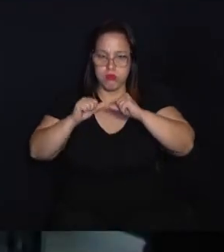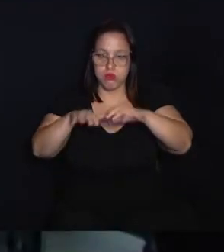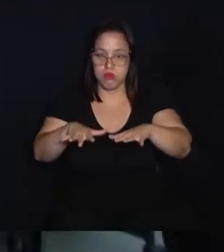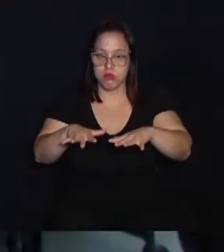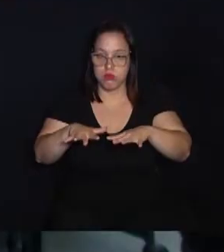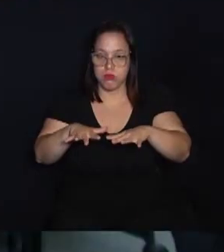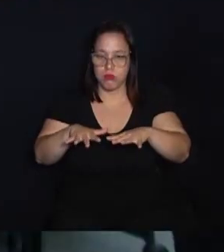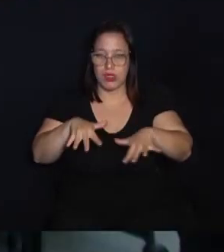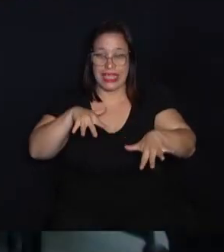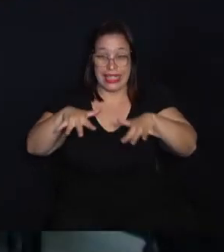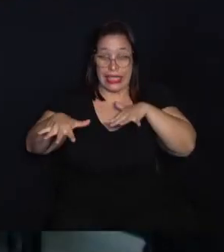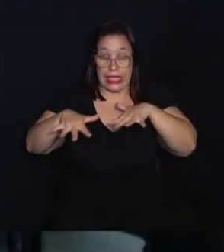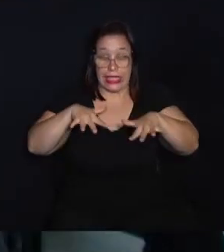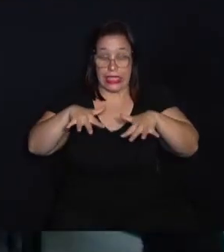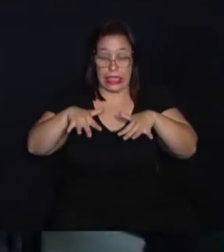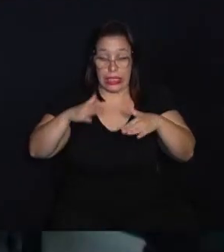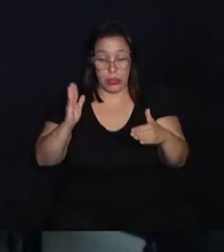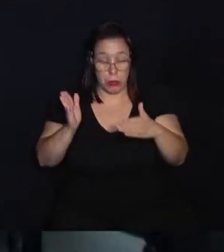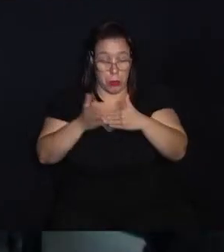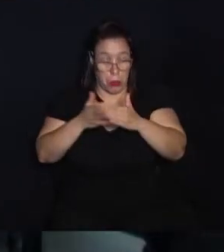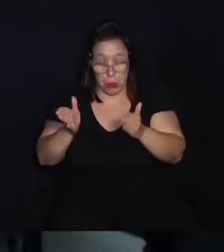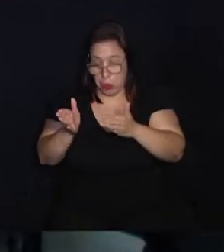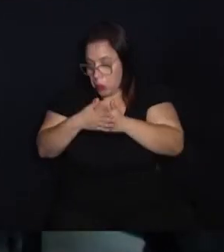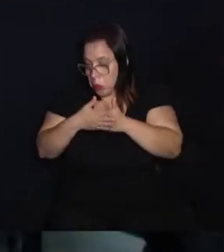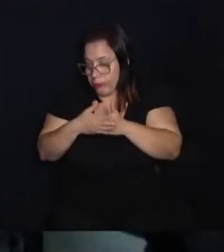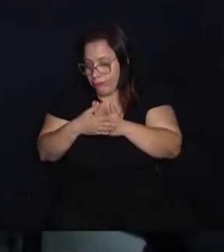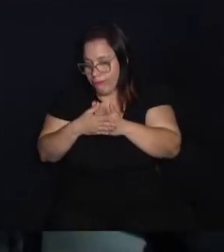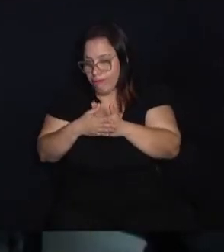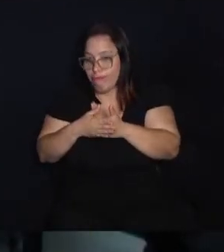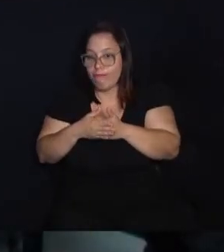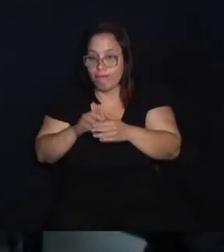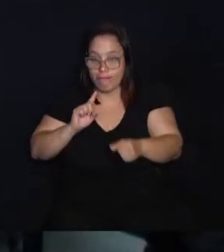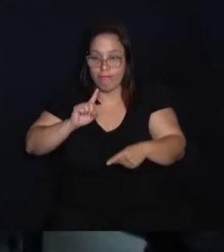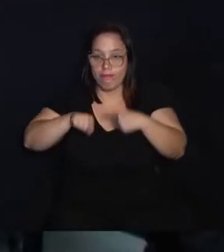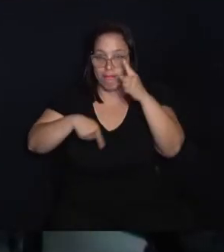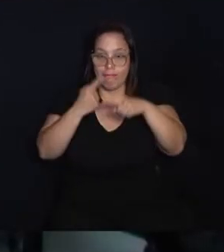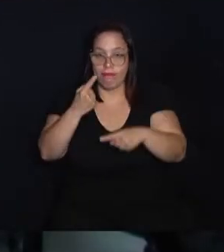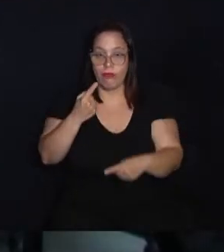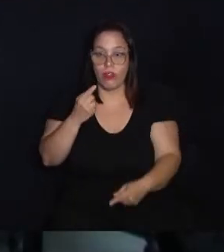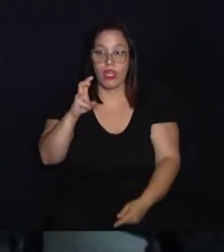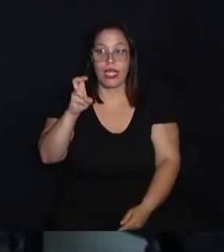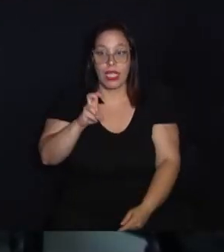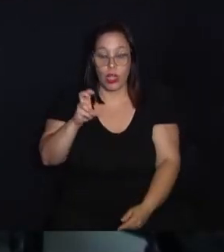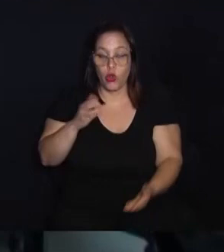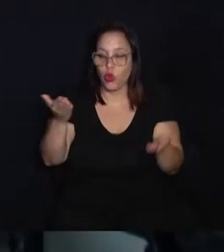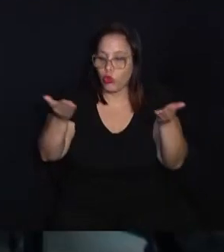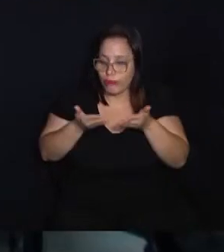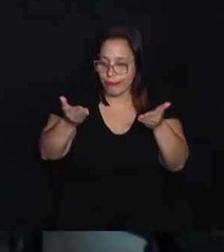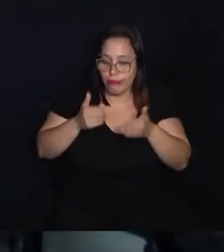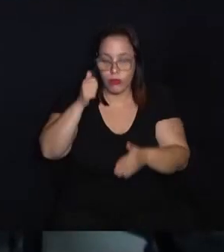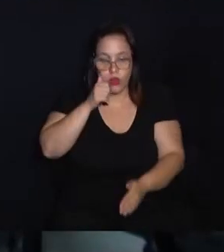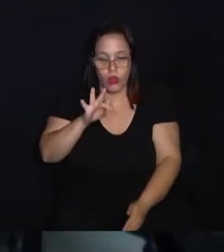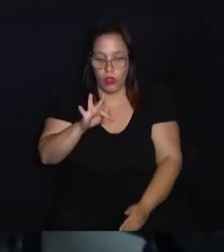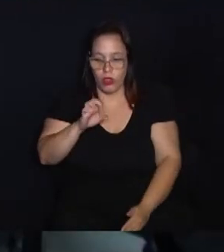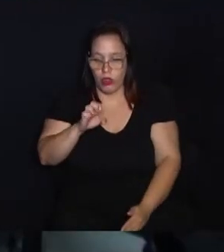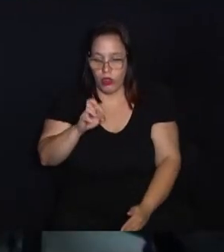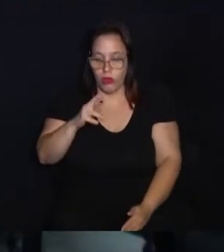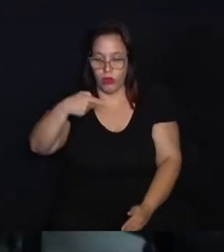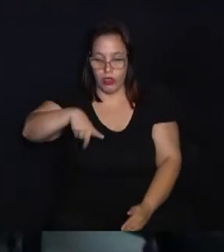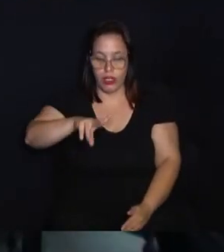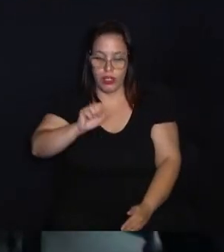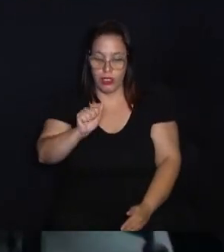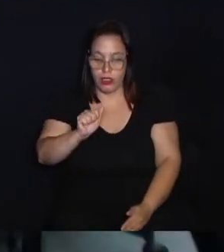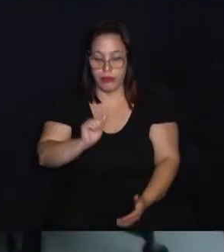né, com aquele monte de restrição, nós tivemos um recorde de mulheres, agora nós temos 5 mulheres, com a chegada da Fernanda, companheira do